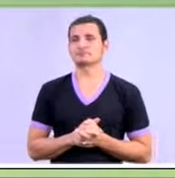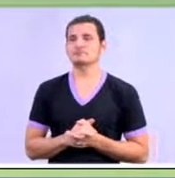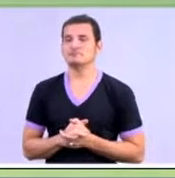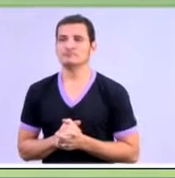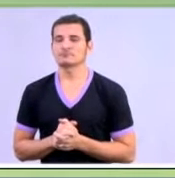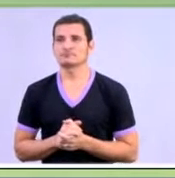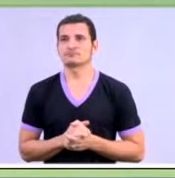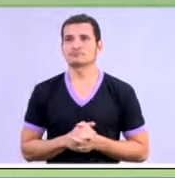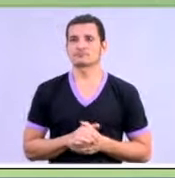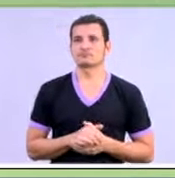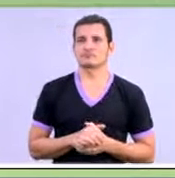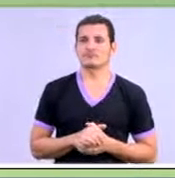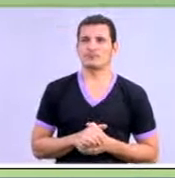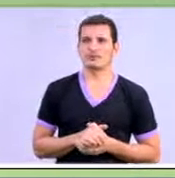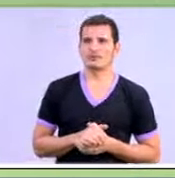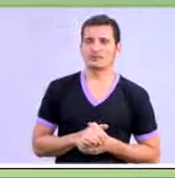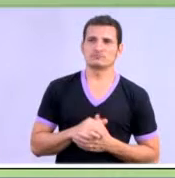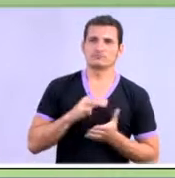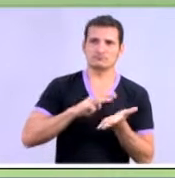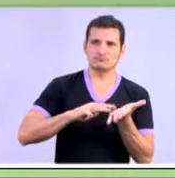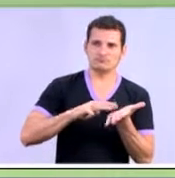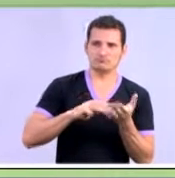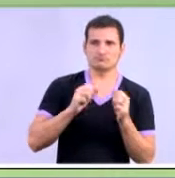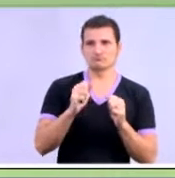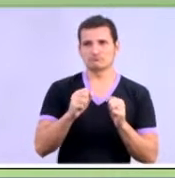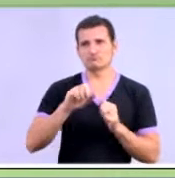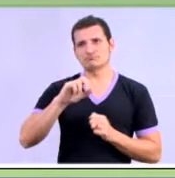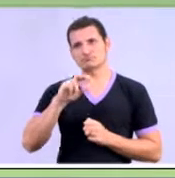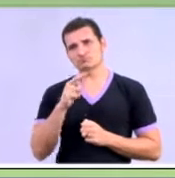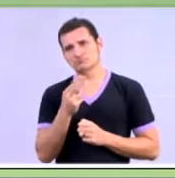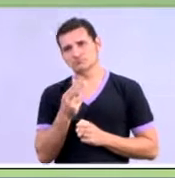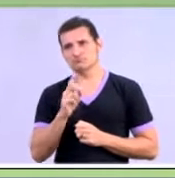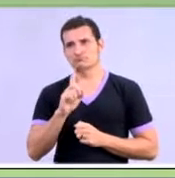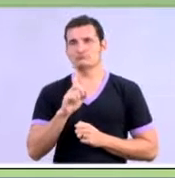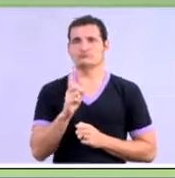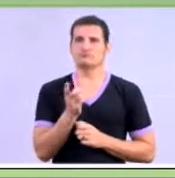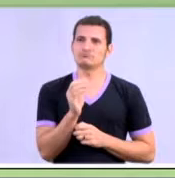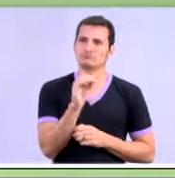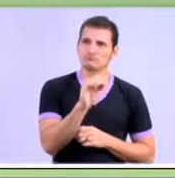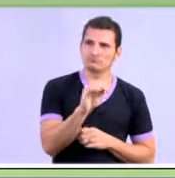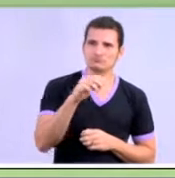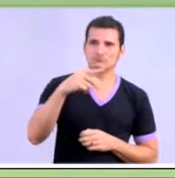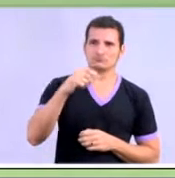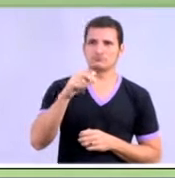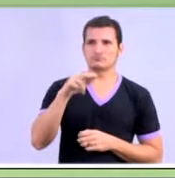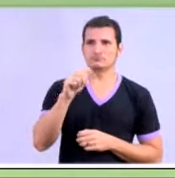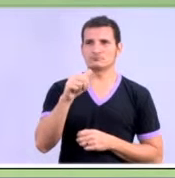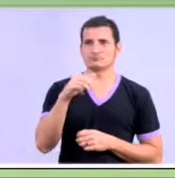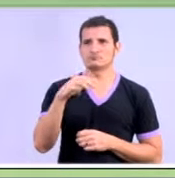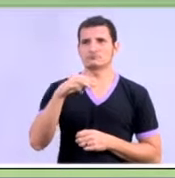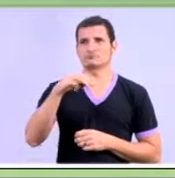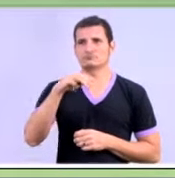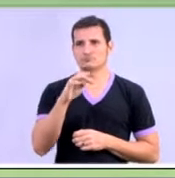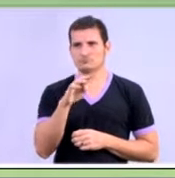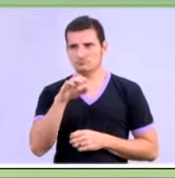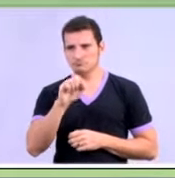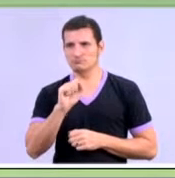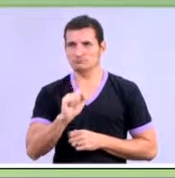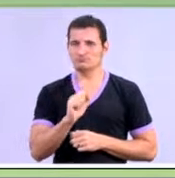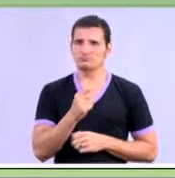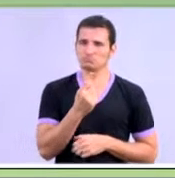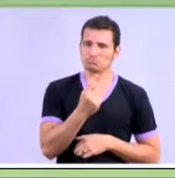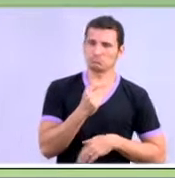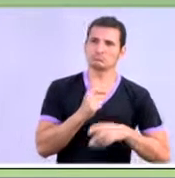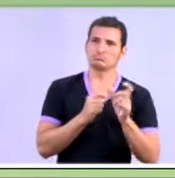um método, eu posso ou não passar parâmetro. E quando eu decidir passar parâmetro, eu posso passar um parâmetro ou posso passar vários